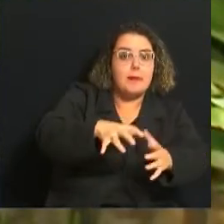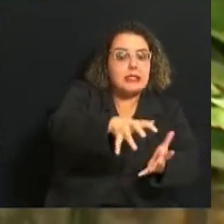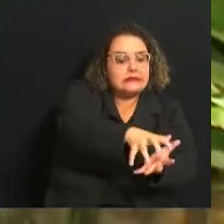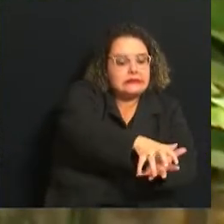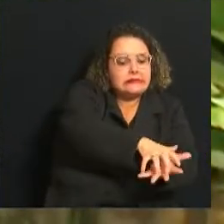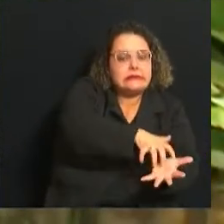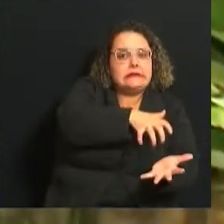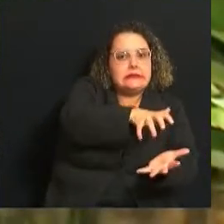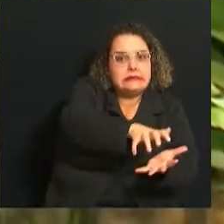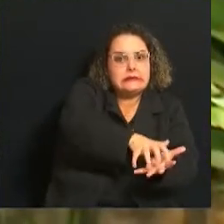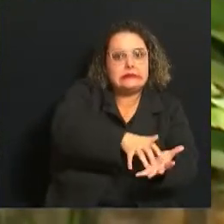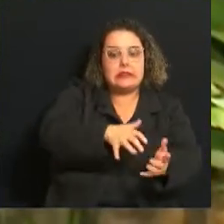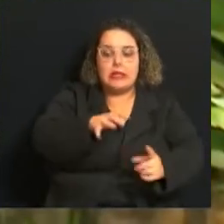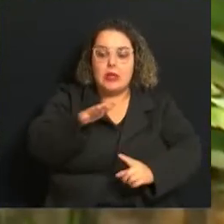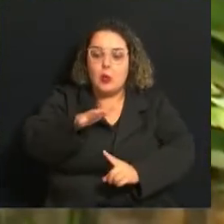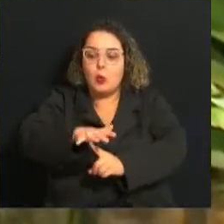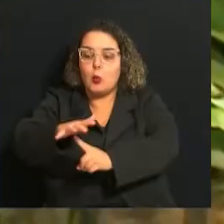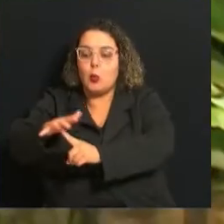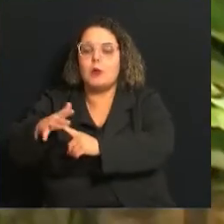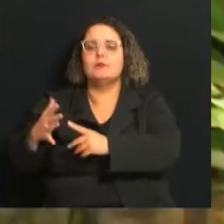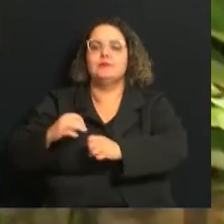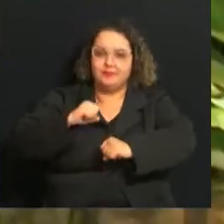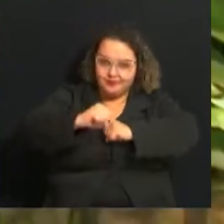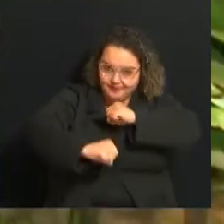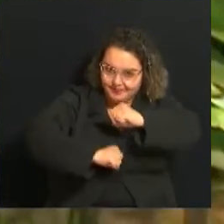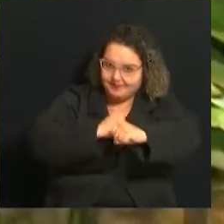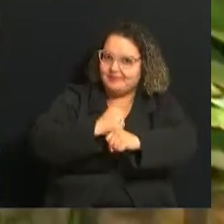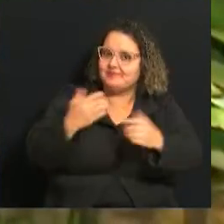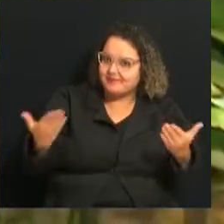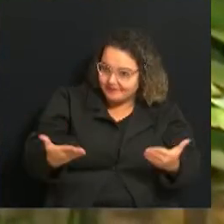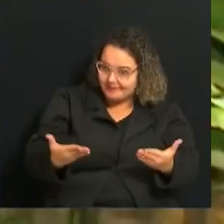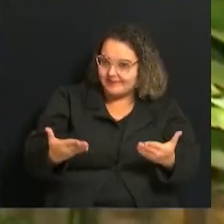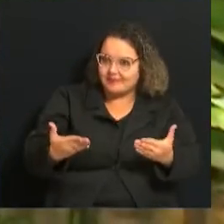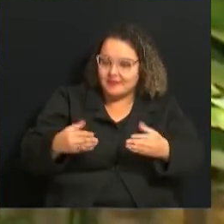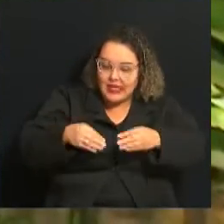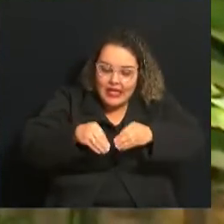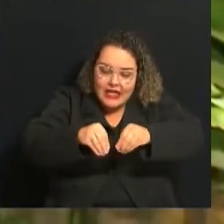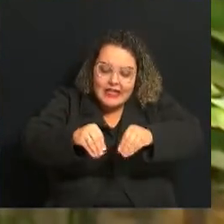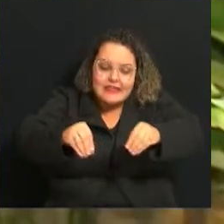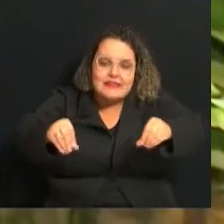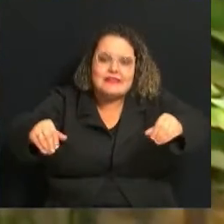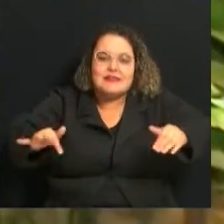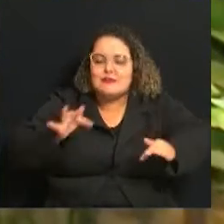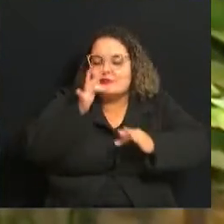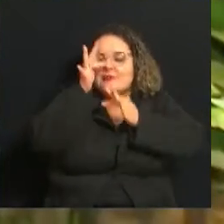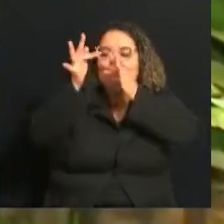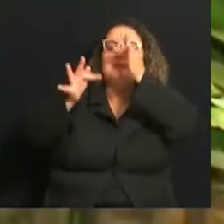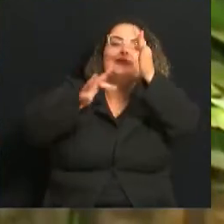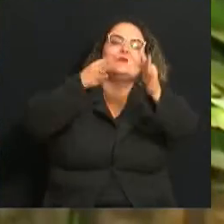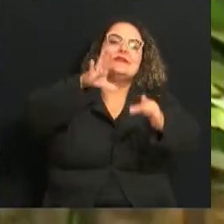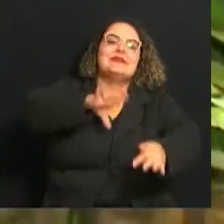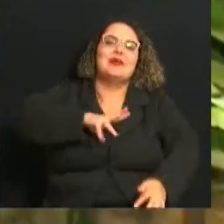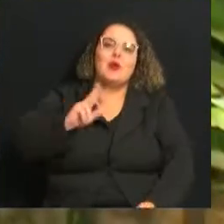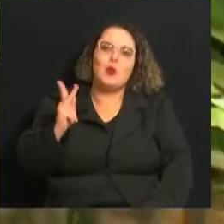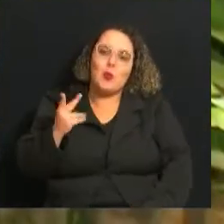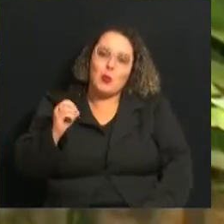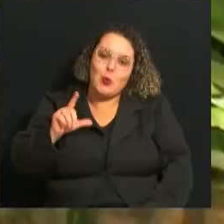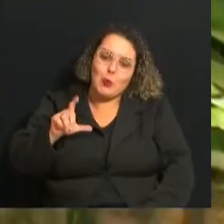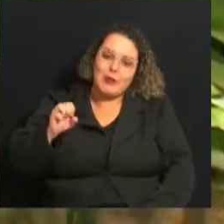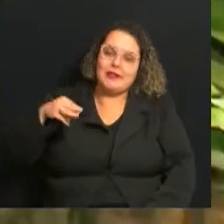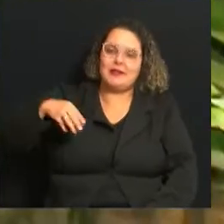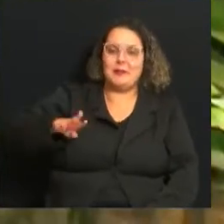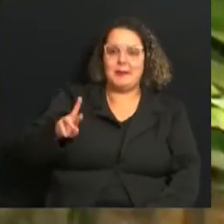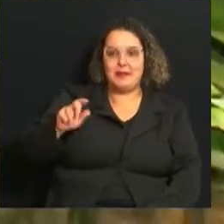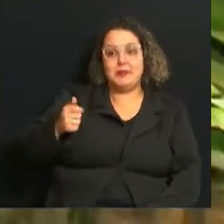lidar com a natureza? O Giro Ambiental hoje está na Terra das Flores, município de Olambra, para acompanhar mais uma edição